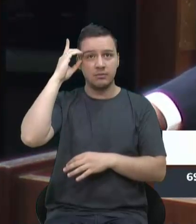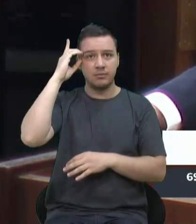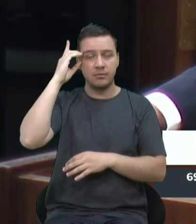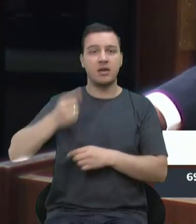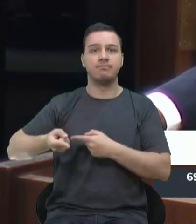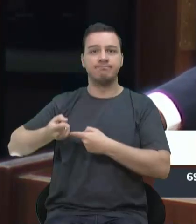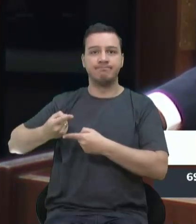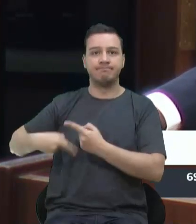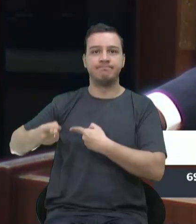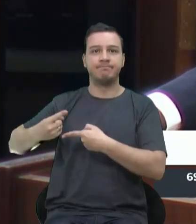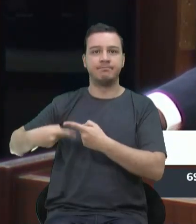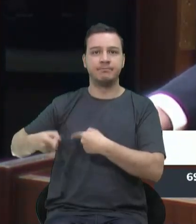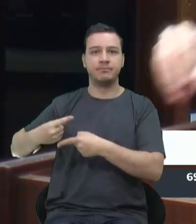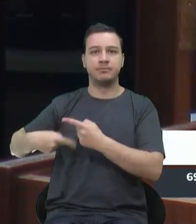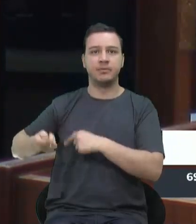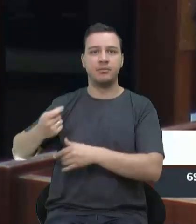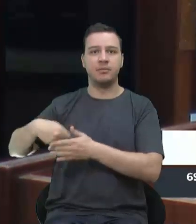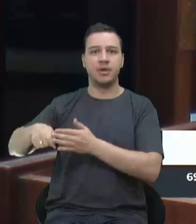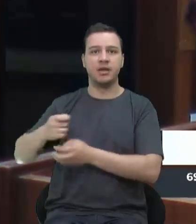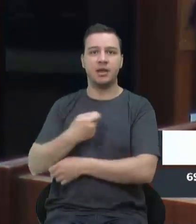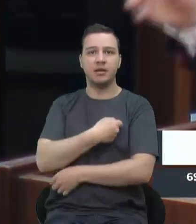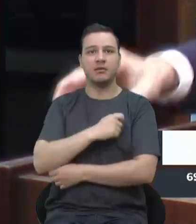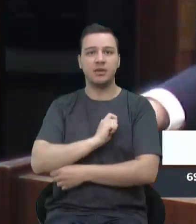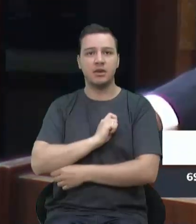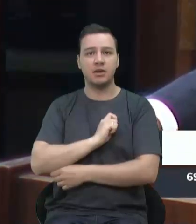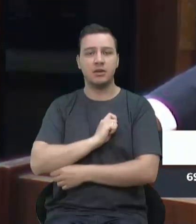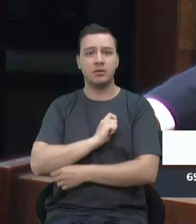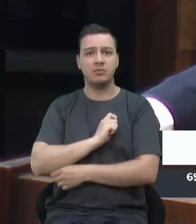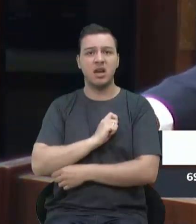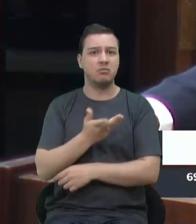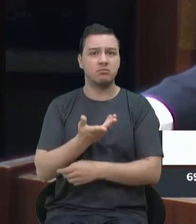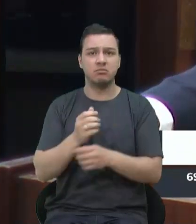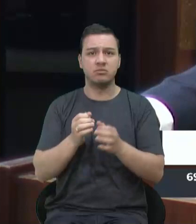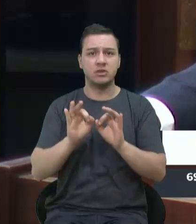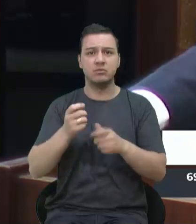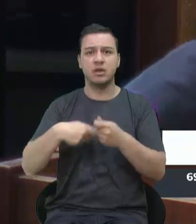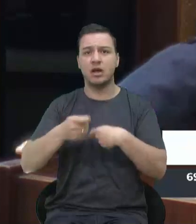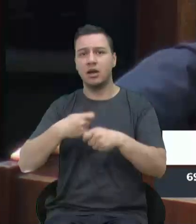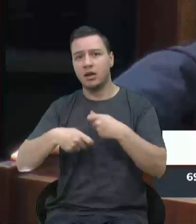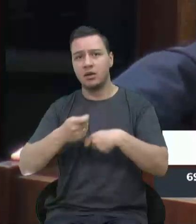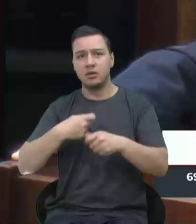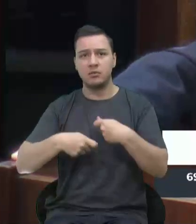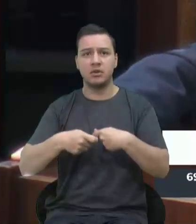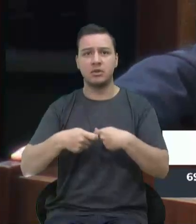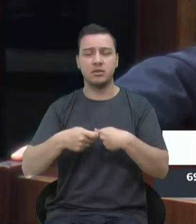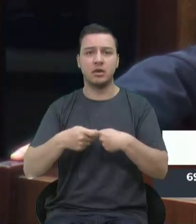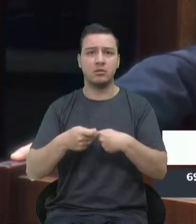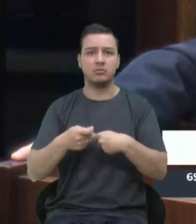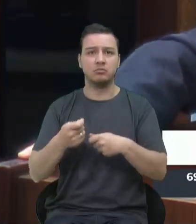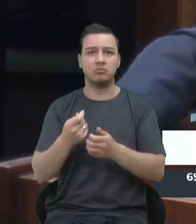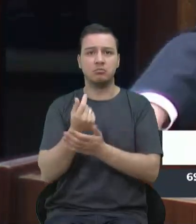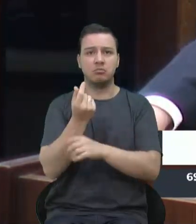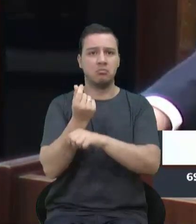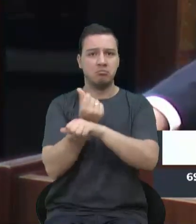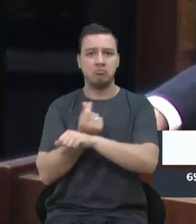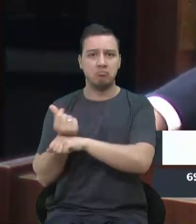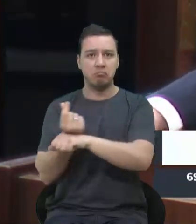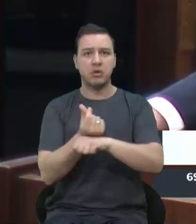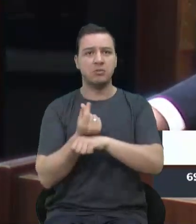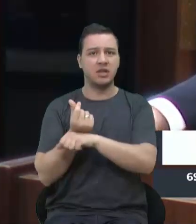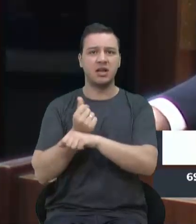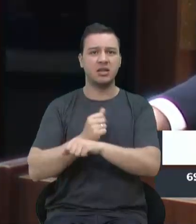pedaladas fiscais. Um jogo orçamentário que tantos outros presidentes anteriores a